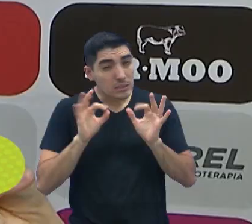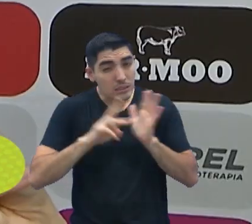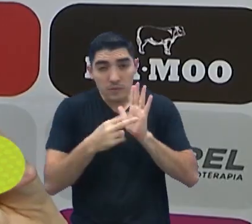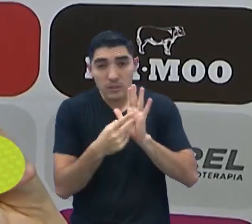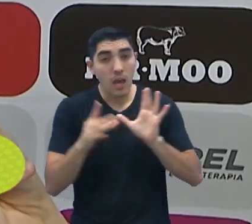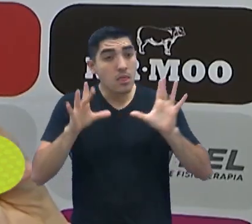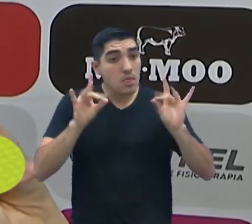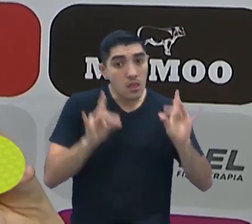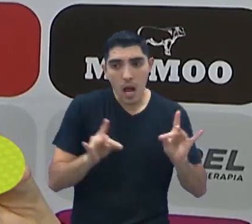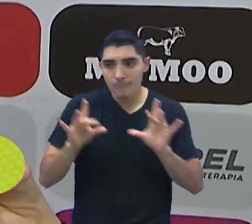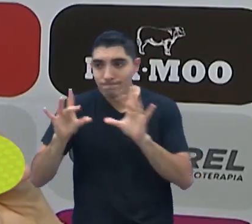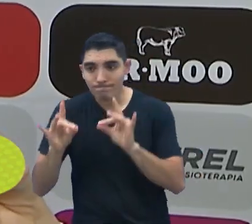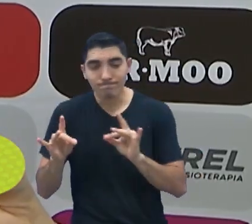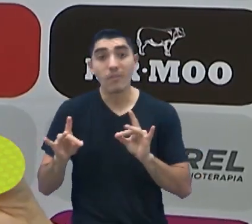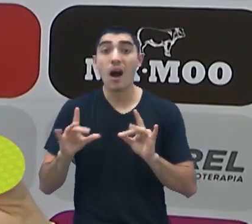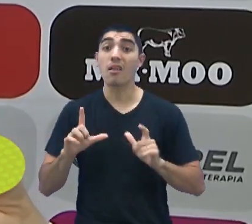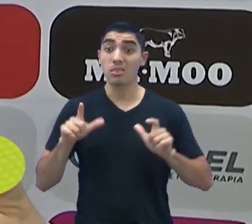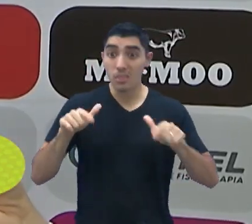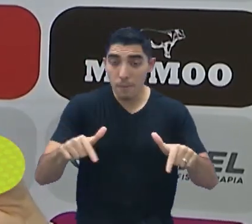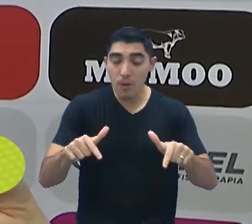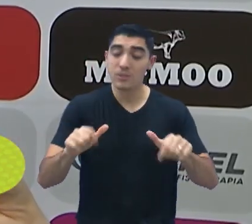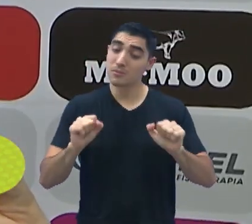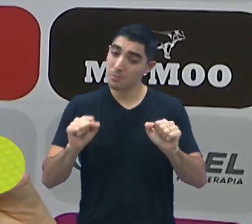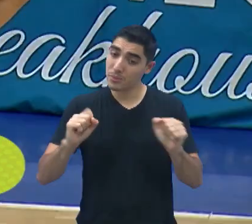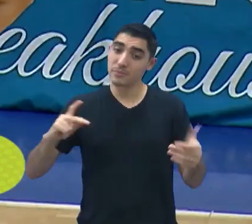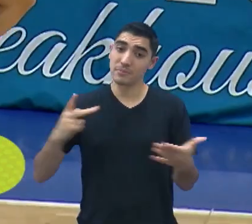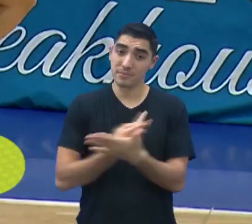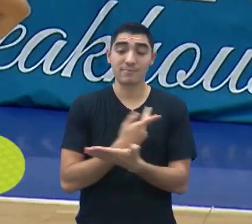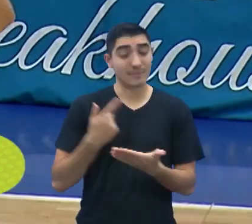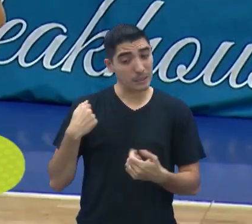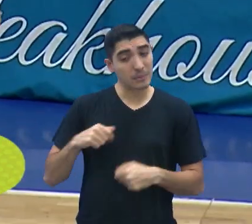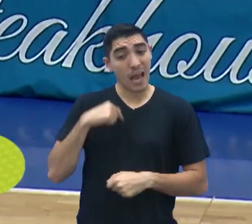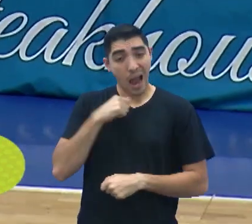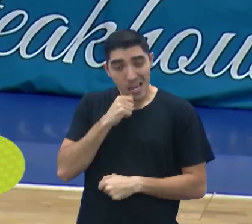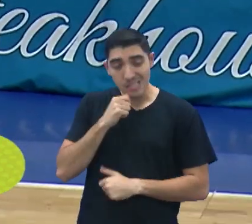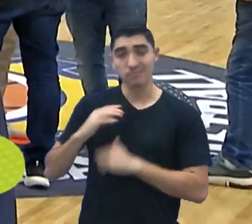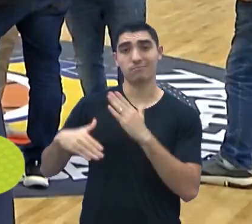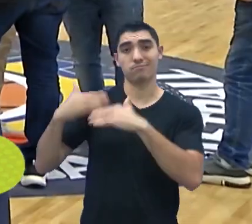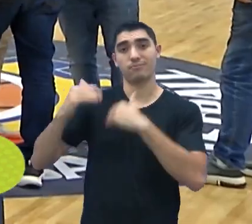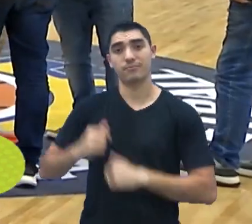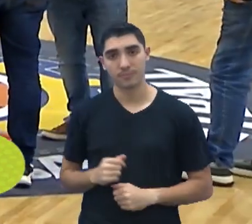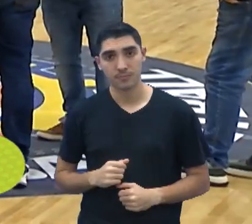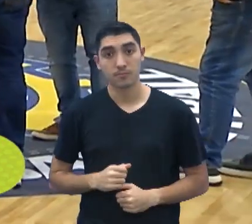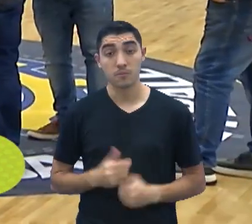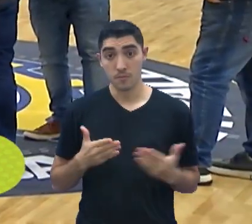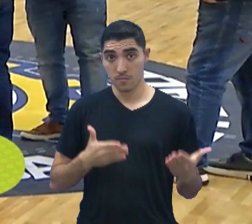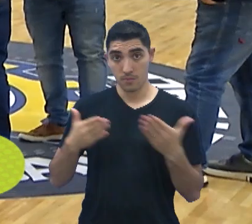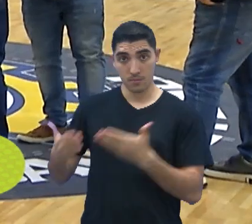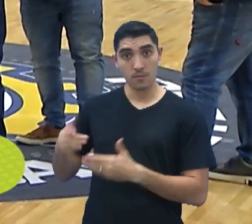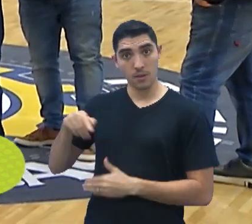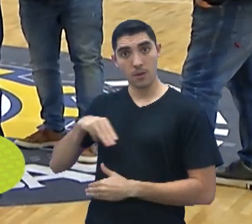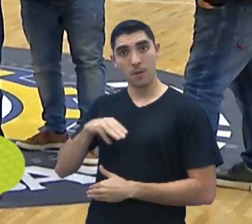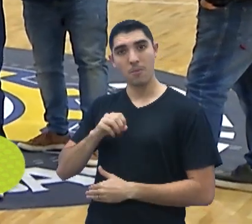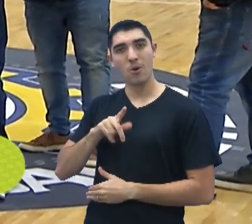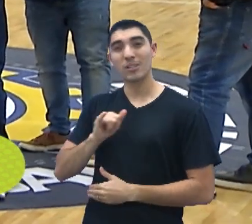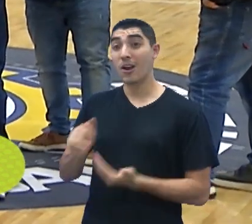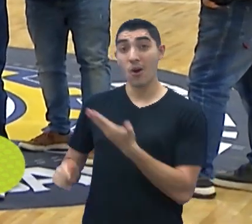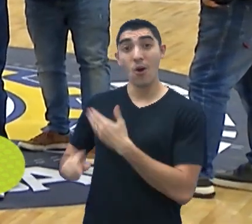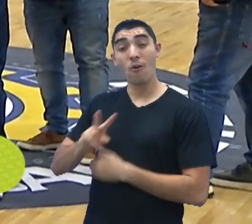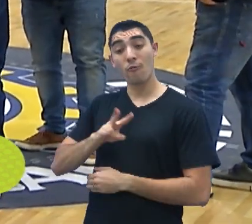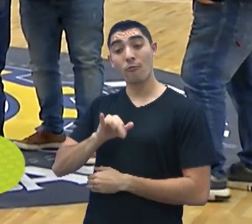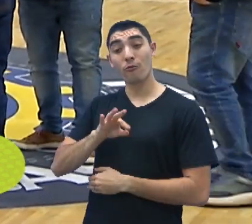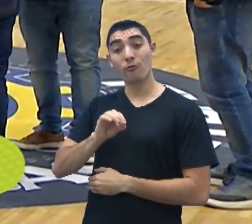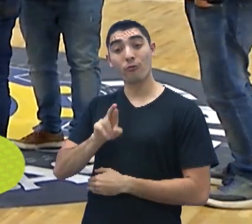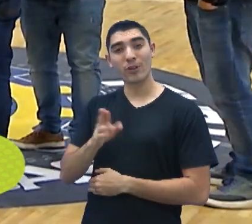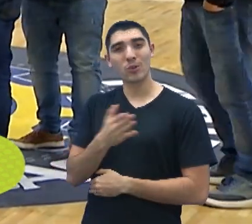no final do jogo fazem muita diferença, então a gente precisa evoluir nisso. Do lado do Mogi, Victor Sarro, sim, aquele